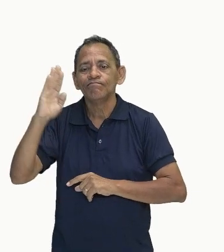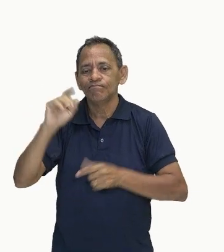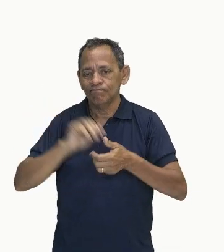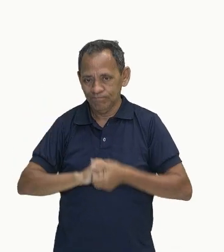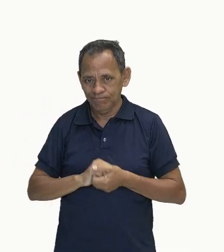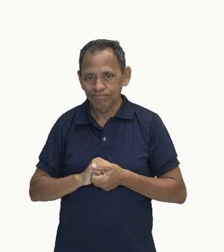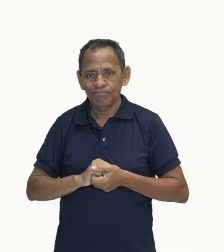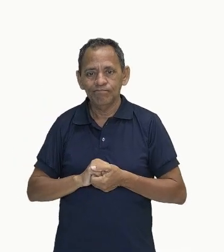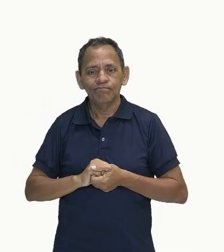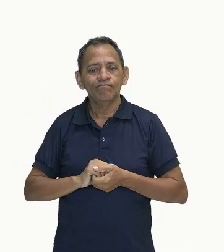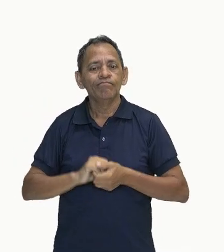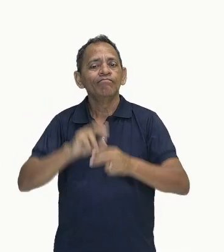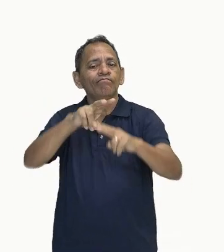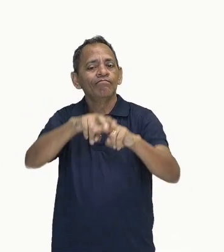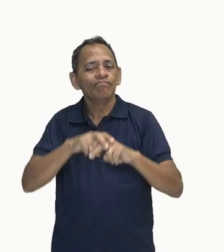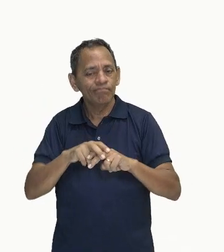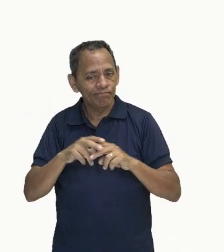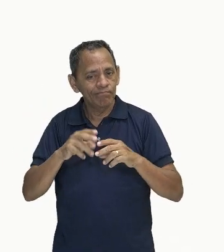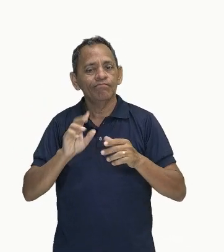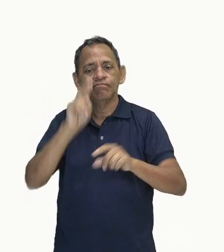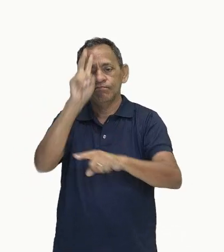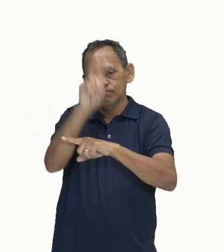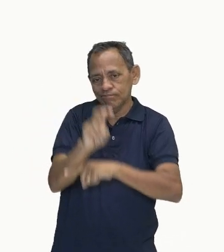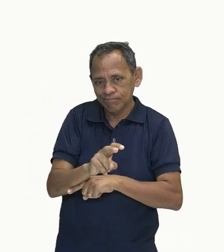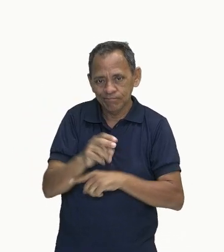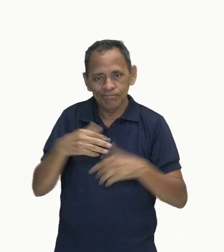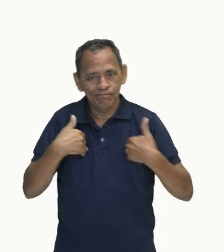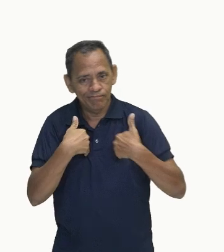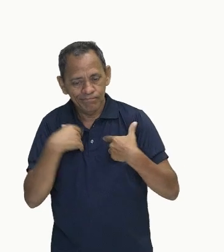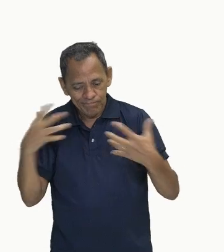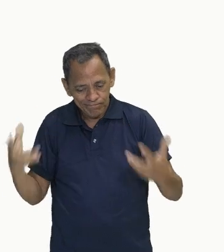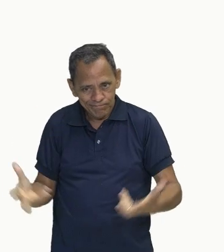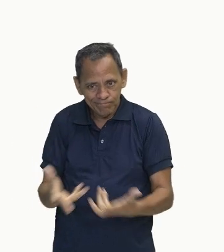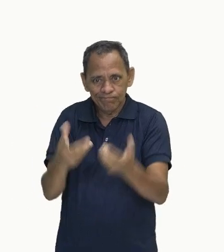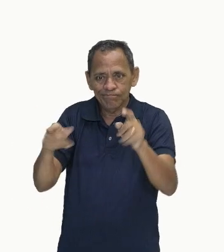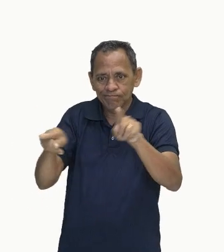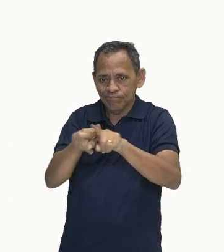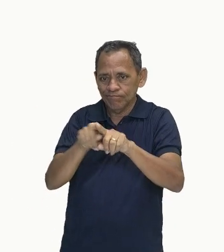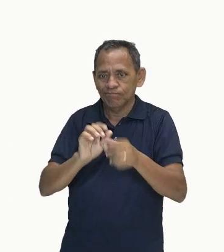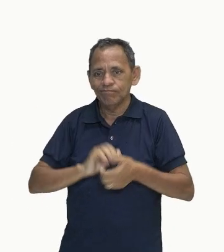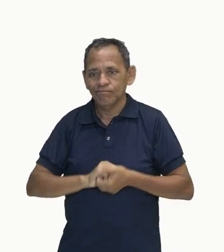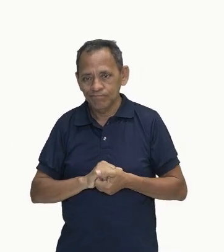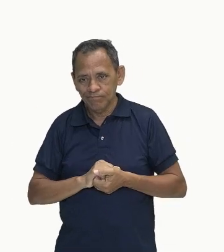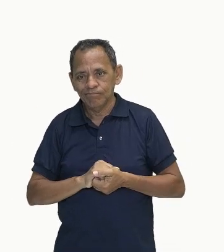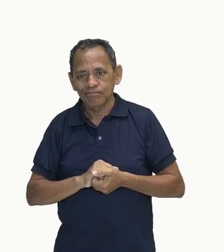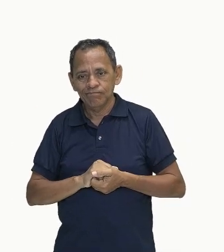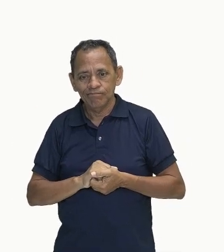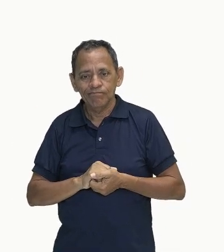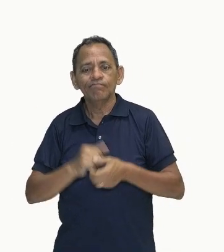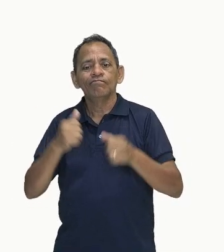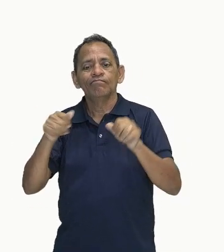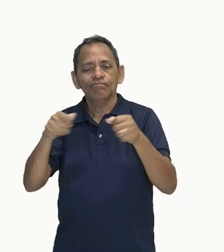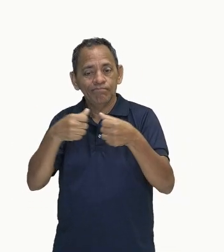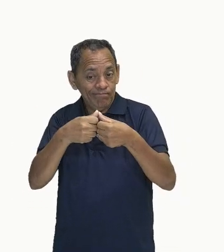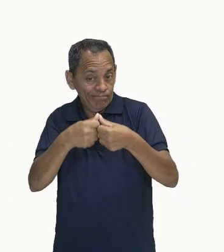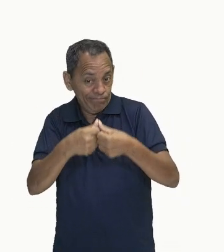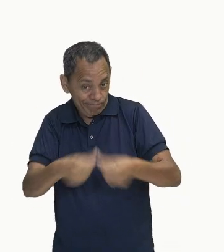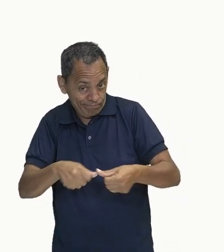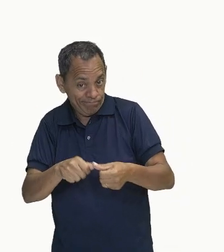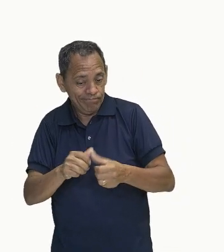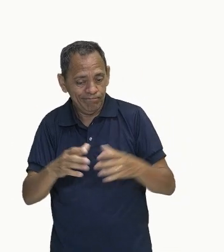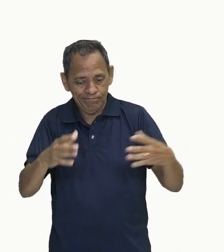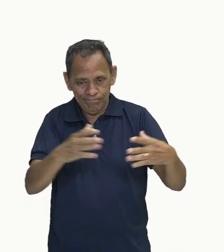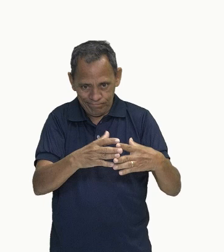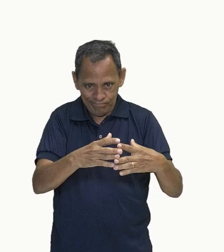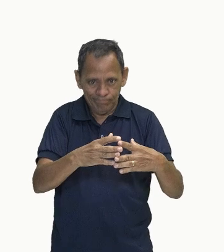A domesticação de animais, e também ao cultivo de cereais. Então, essa fixação desses grupos humanos, inicialmente ali